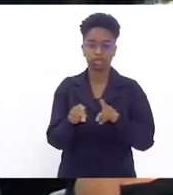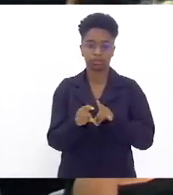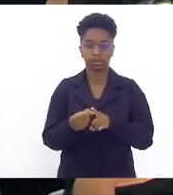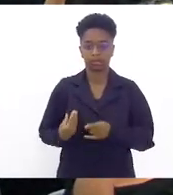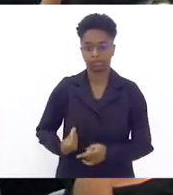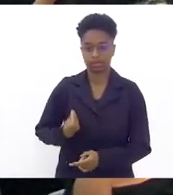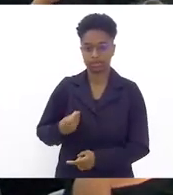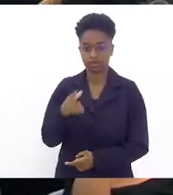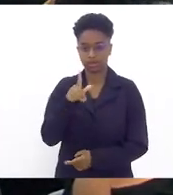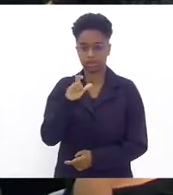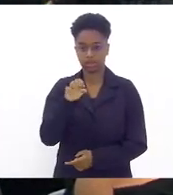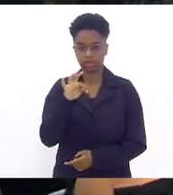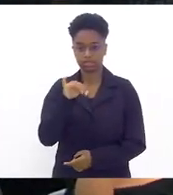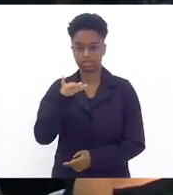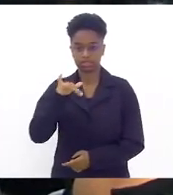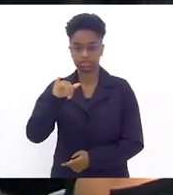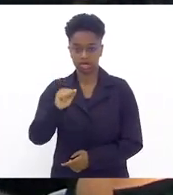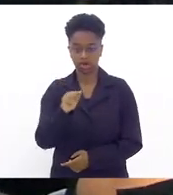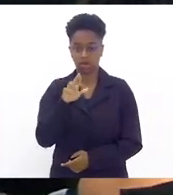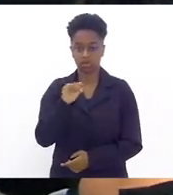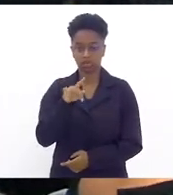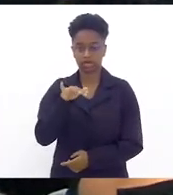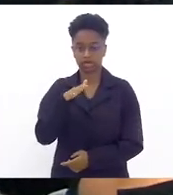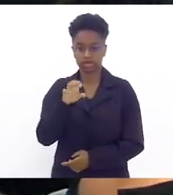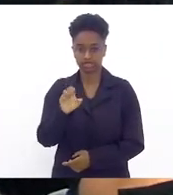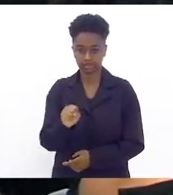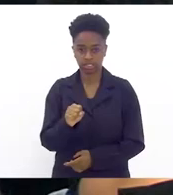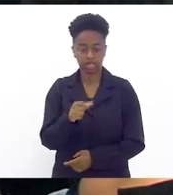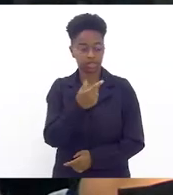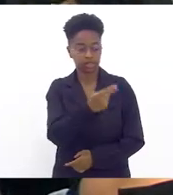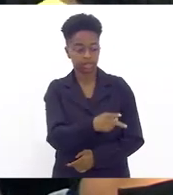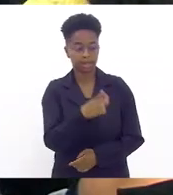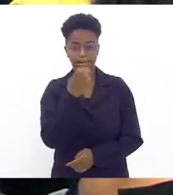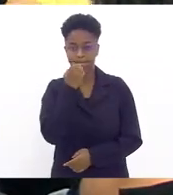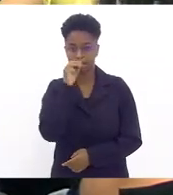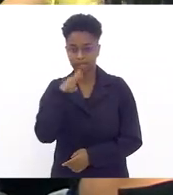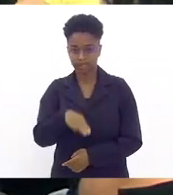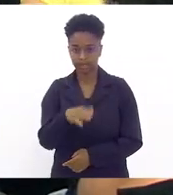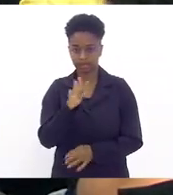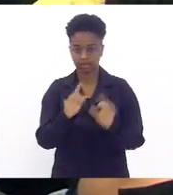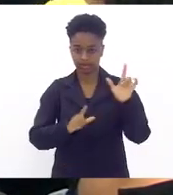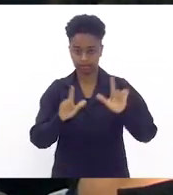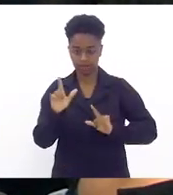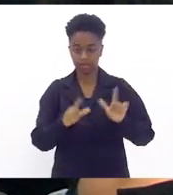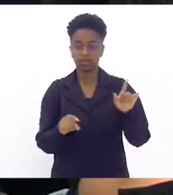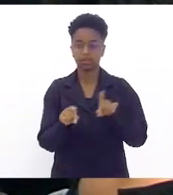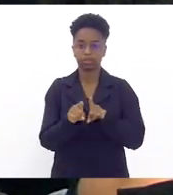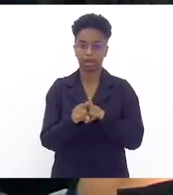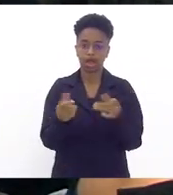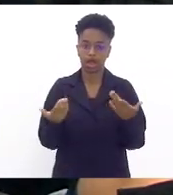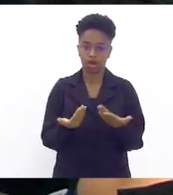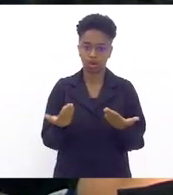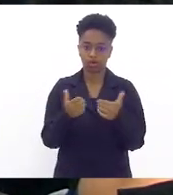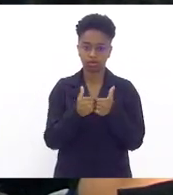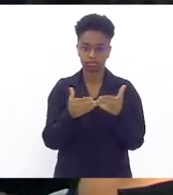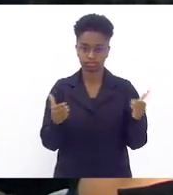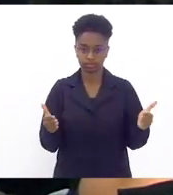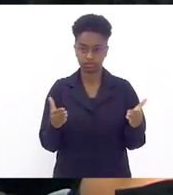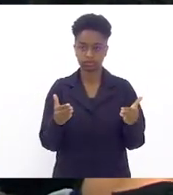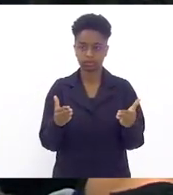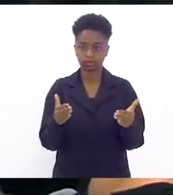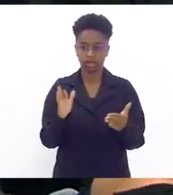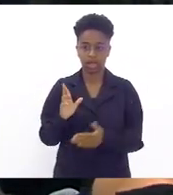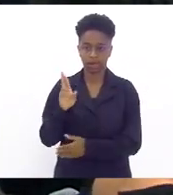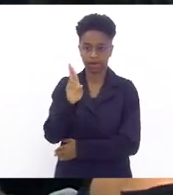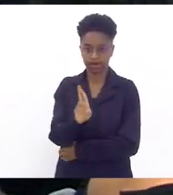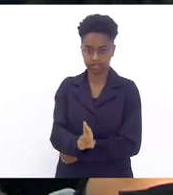Letícia Rodrigues da bem TV e Vamos agora abrir para que as representações aí